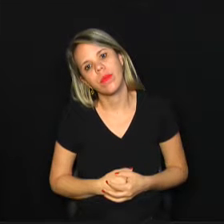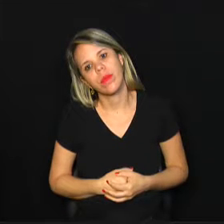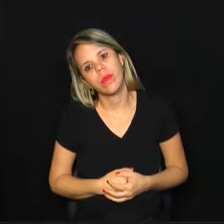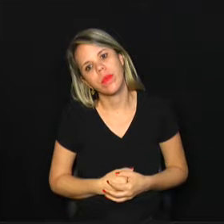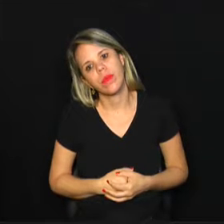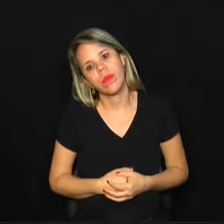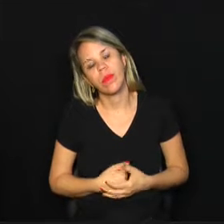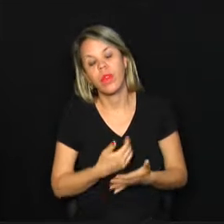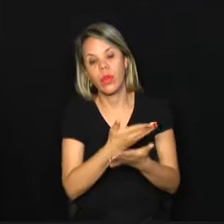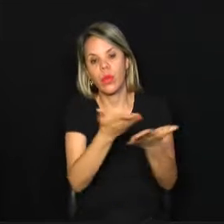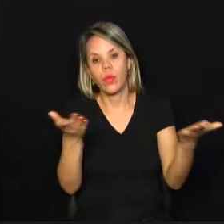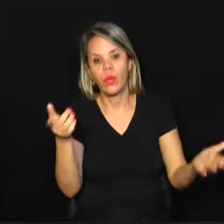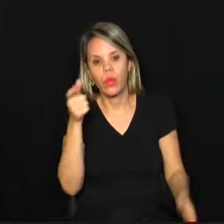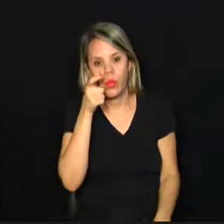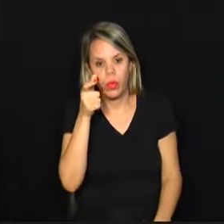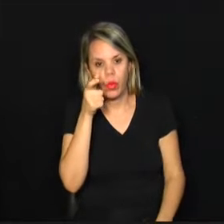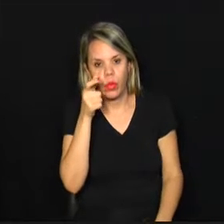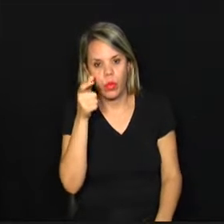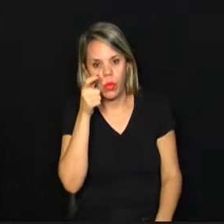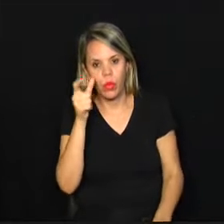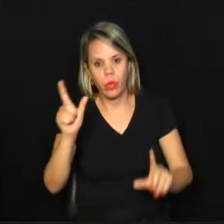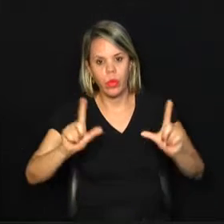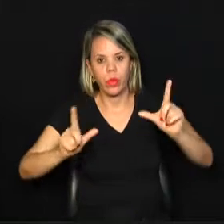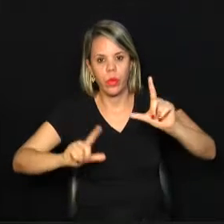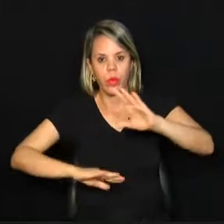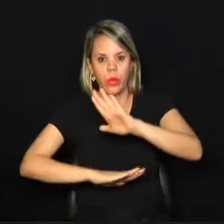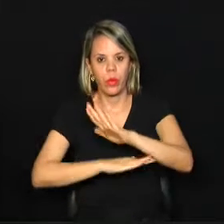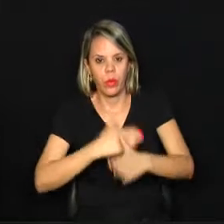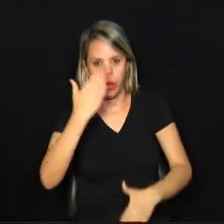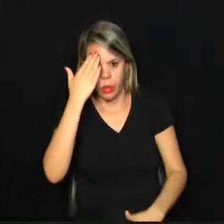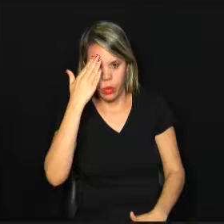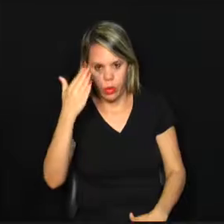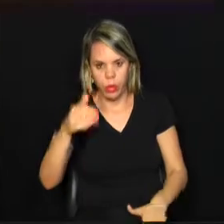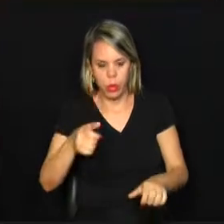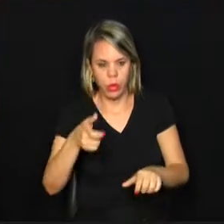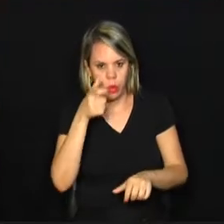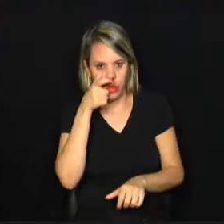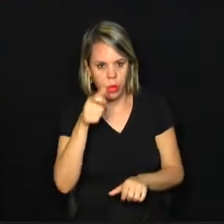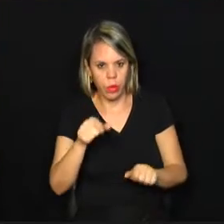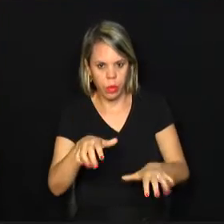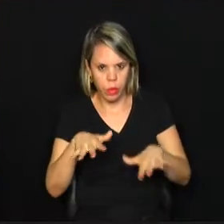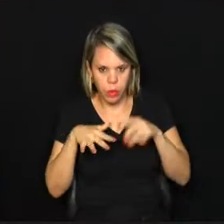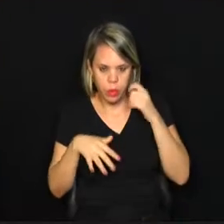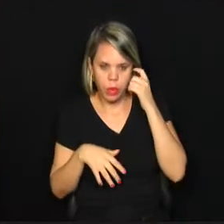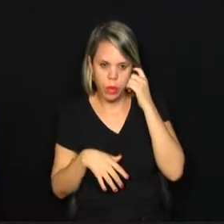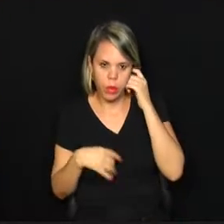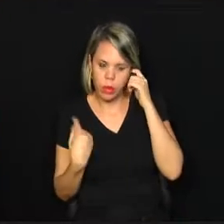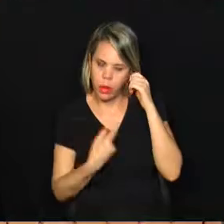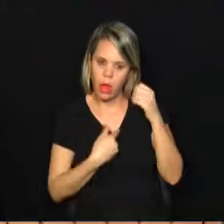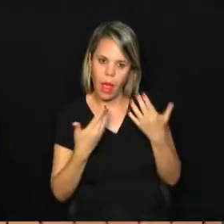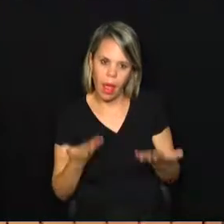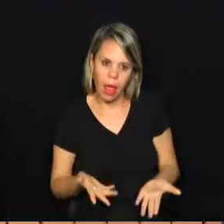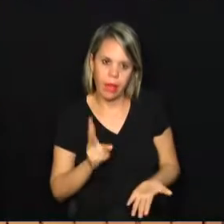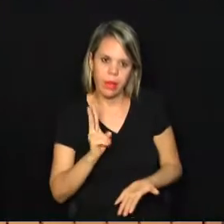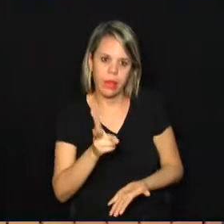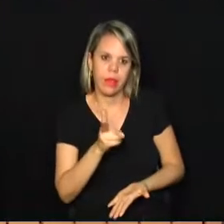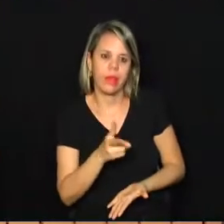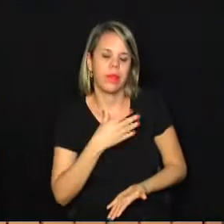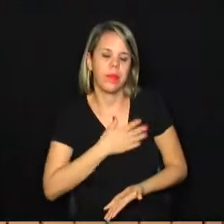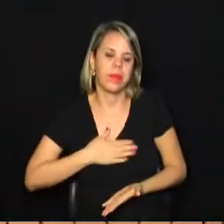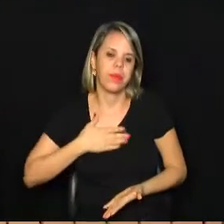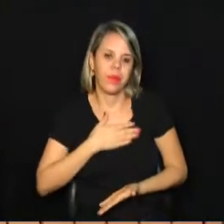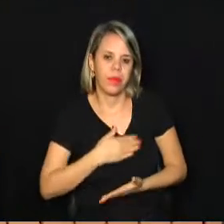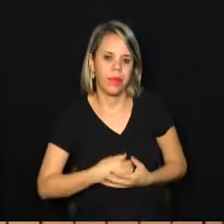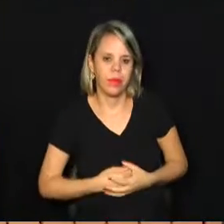a você que nos assiste através da TV Câmara, obrigado pela sua audiência. Para nós é sempre sinal de grande